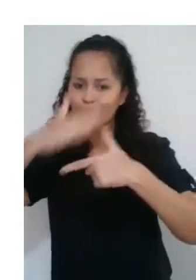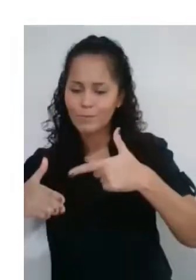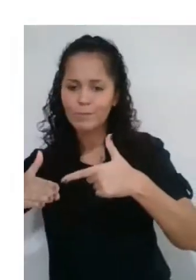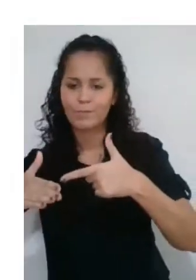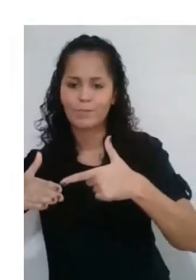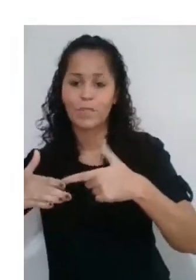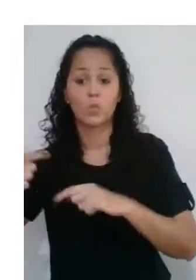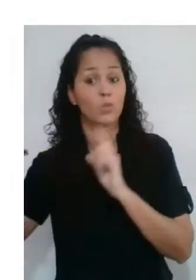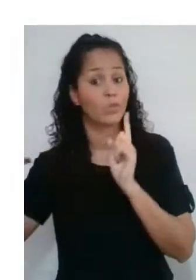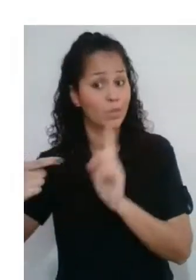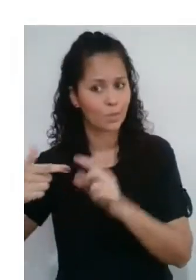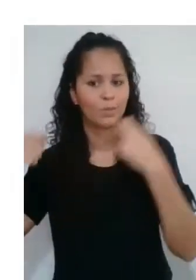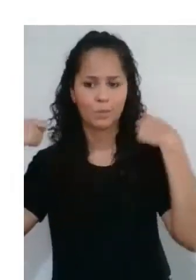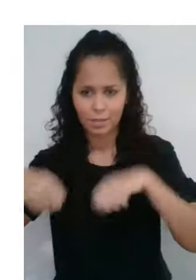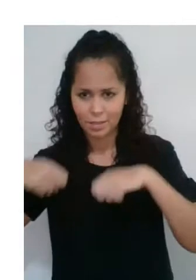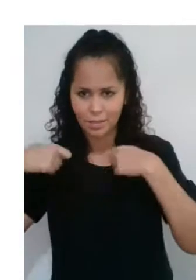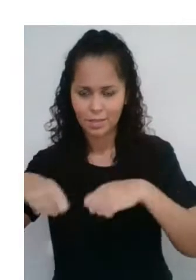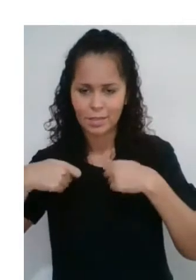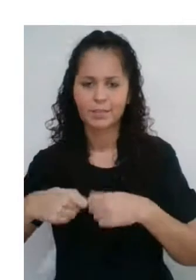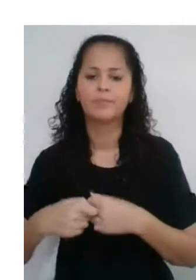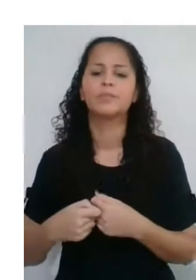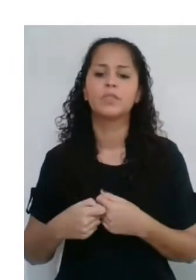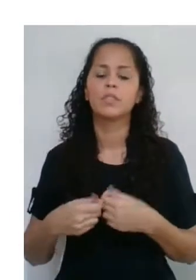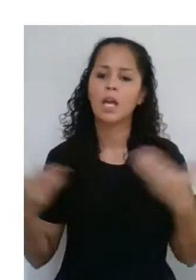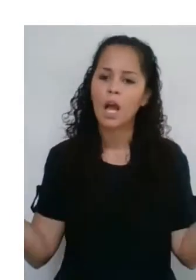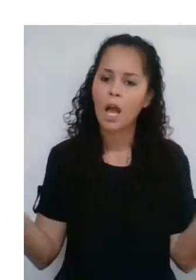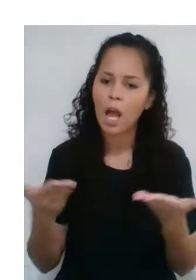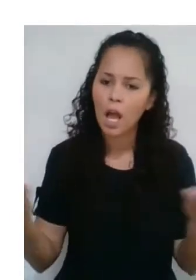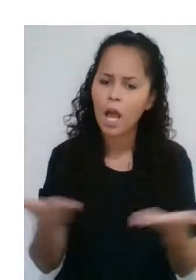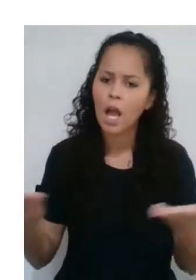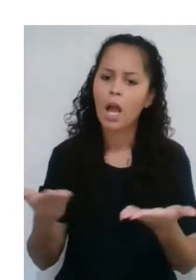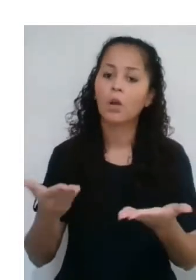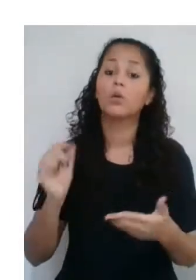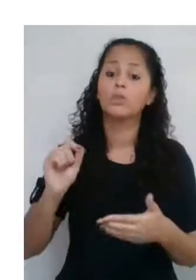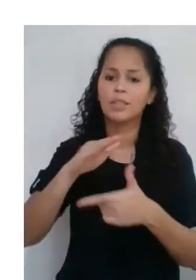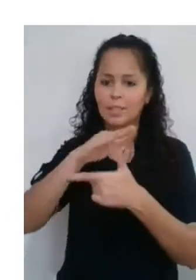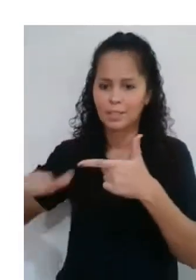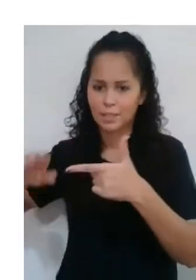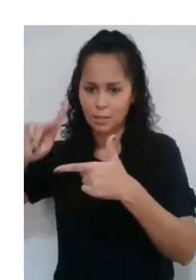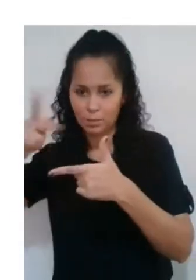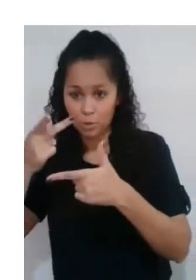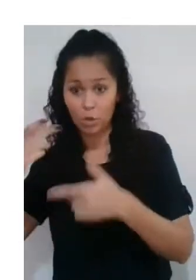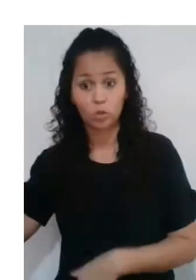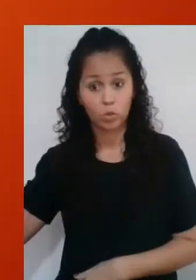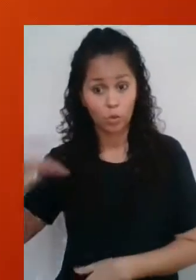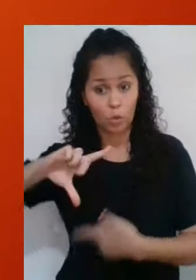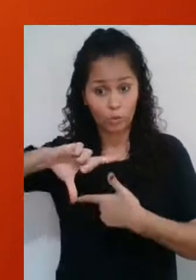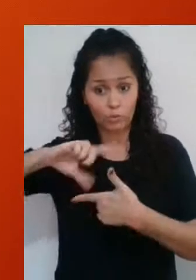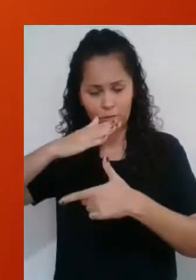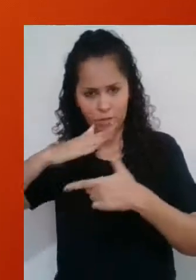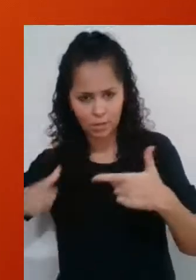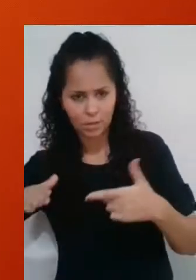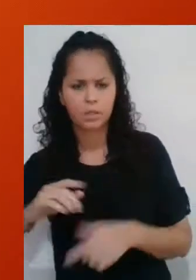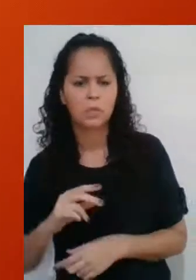triângulo retângulo sobre a segunda haste de medida 2, de modo que a própria haste seja a hipotenusa desse